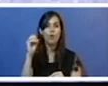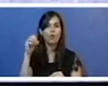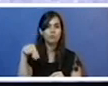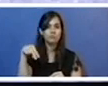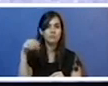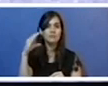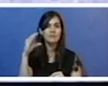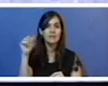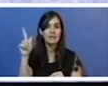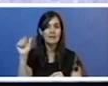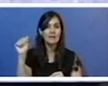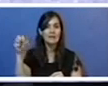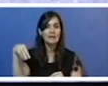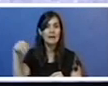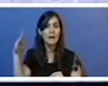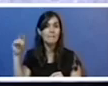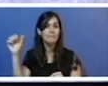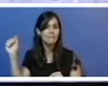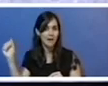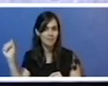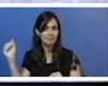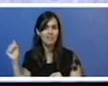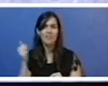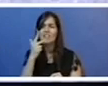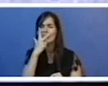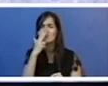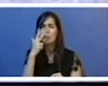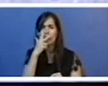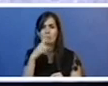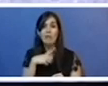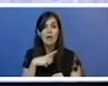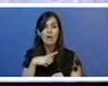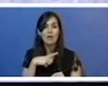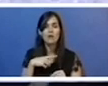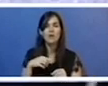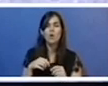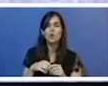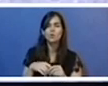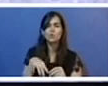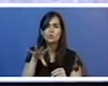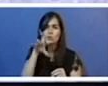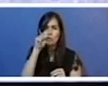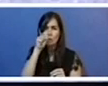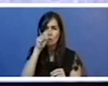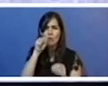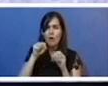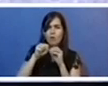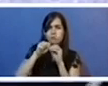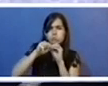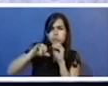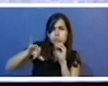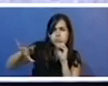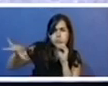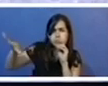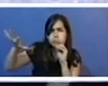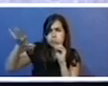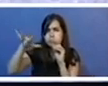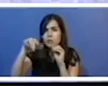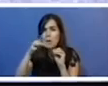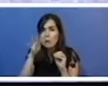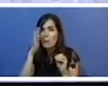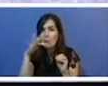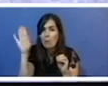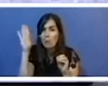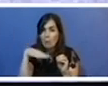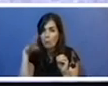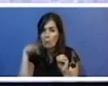em comum que eles produzem glândulas, eles têm glândulas odoríferas, assim como o koala que eu citei anteriormente. Essas glândulas têm